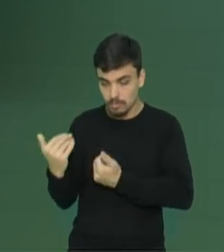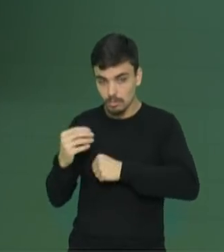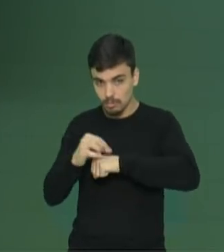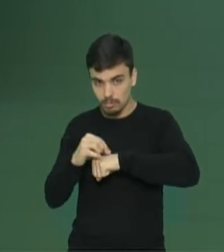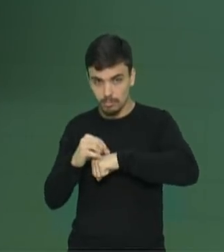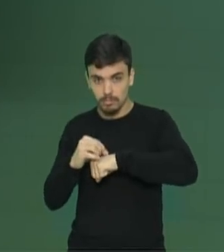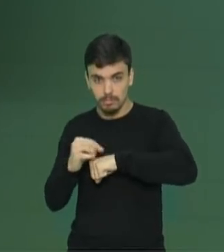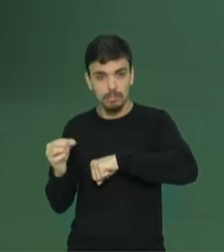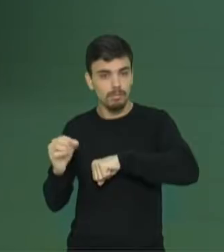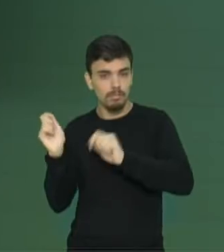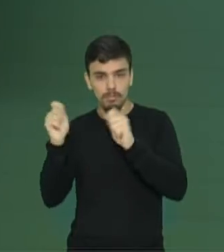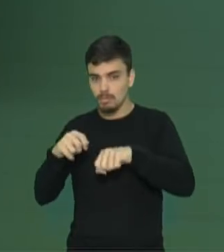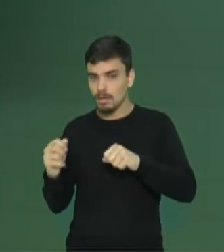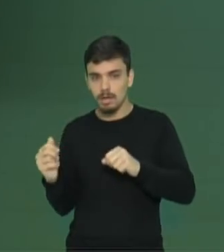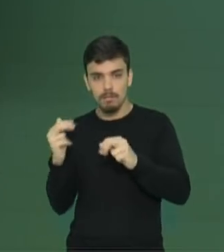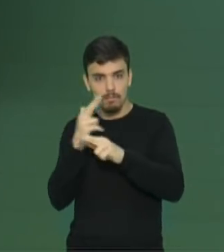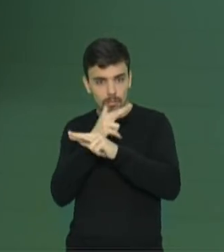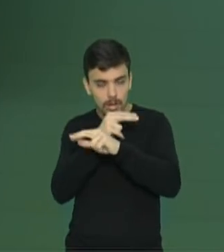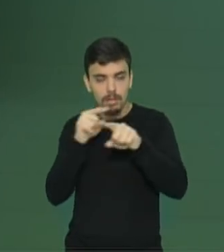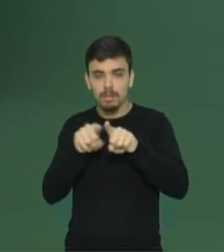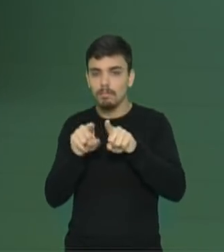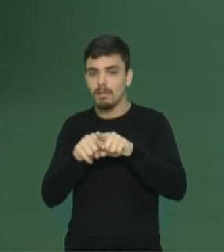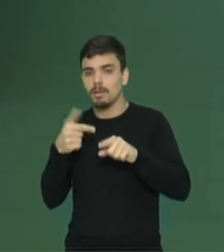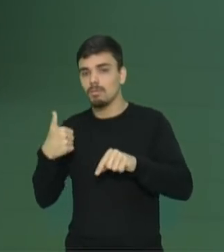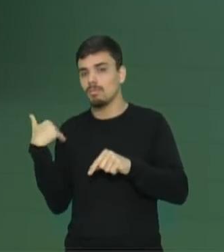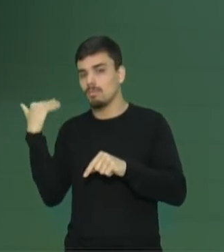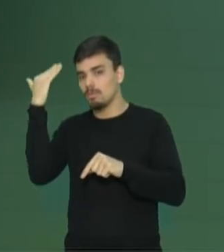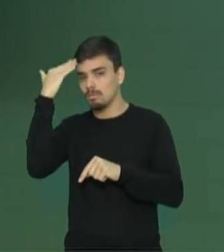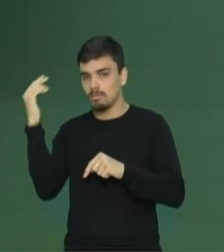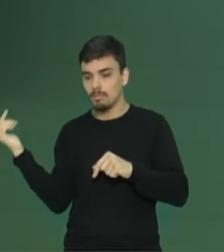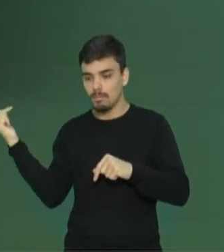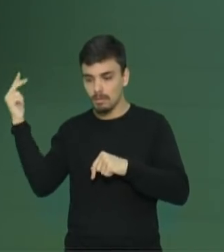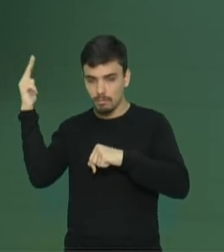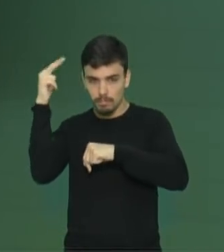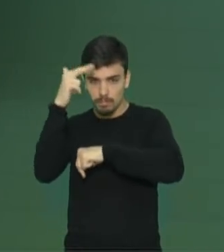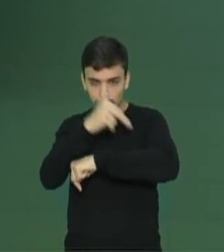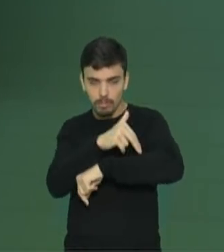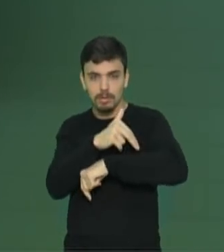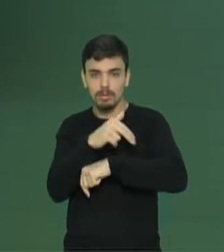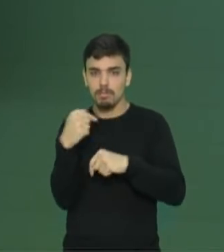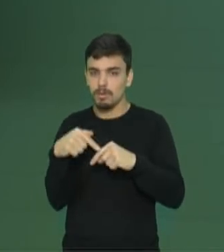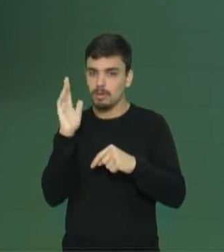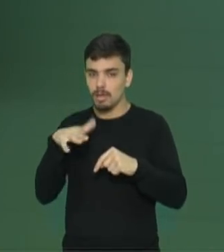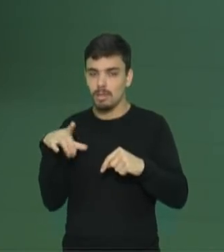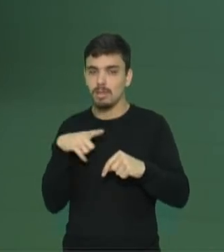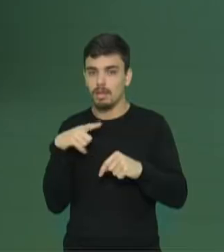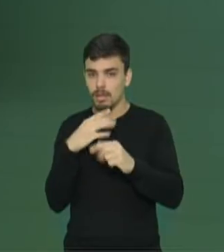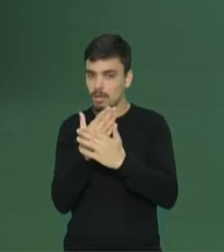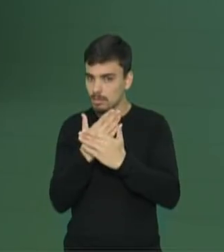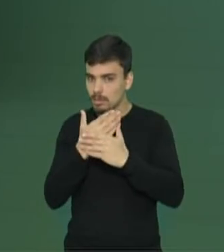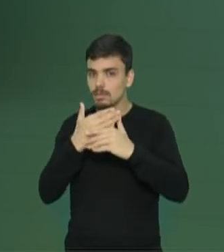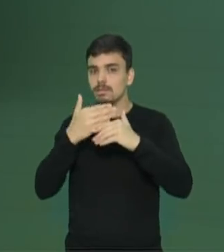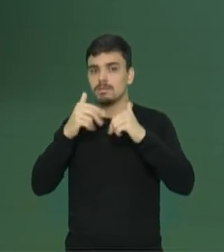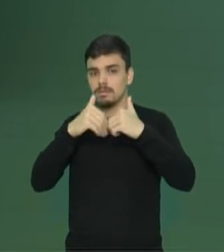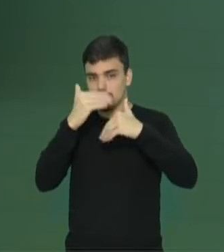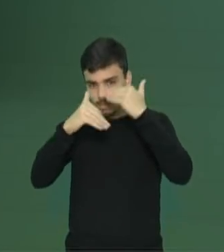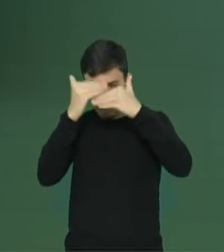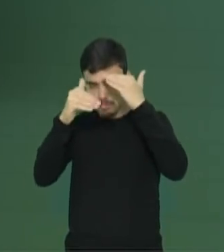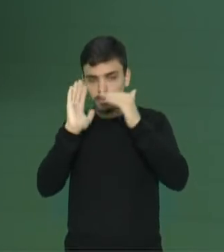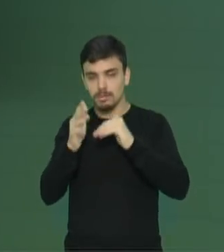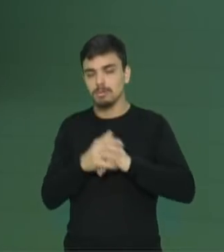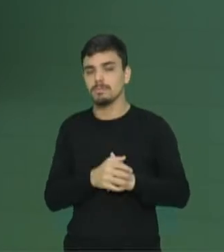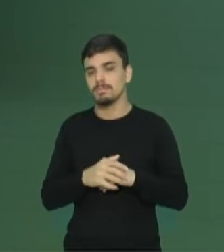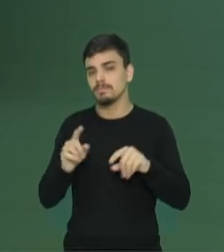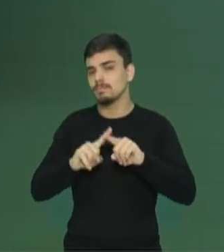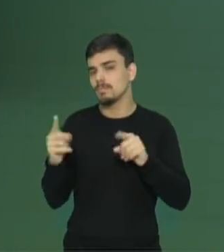rasteiros, por não poderem voar, eles vêm saltando. E os adultos vêm voando, por terem as asas desenvolvidas. Quando o jovem desenvolve as asas